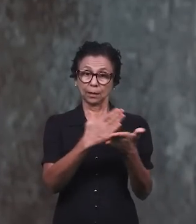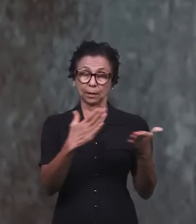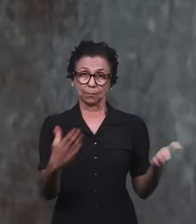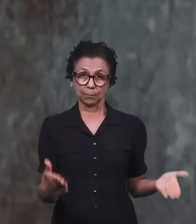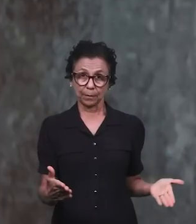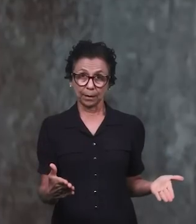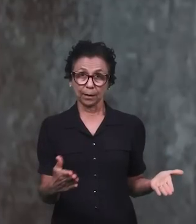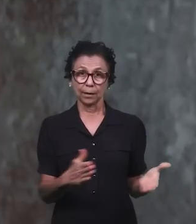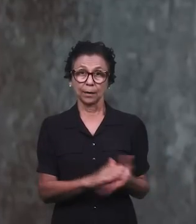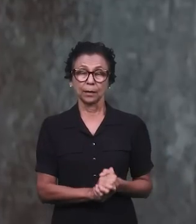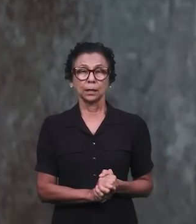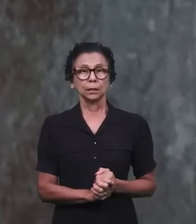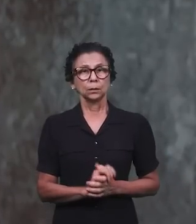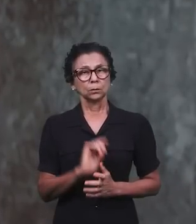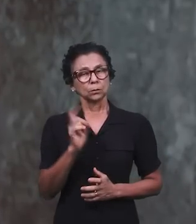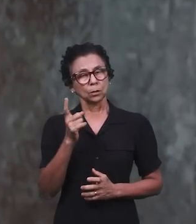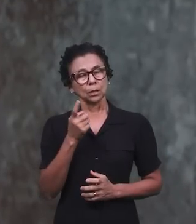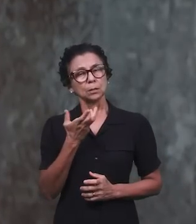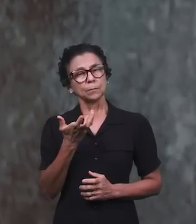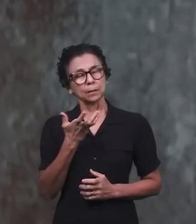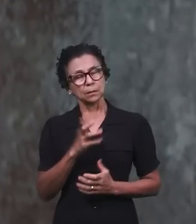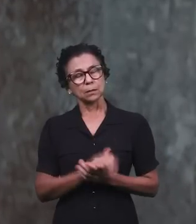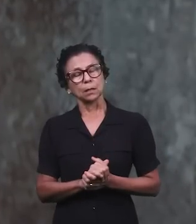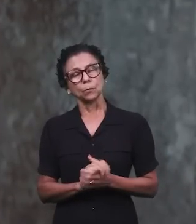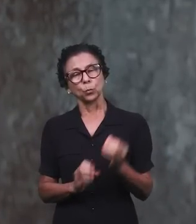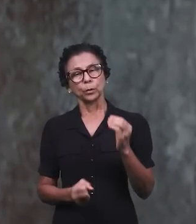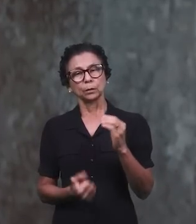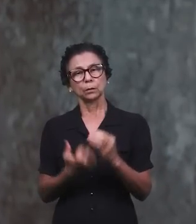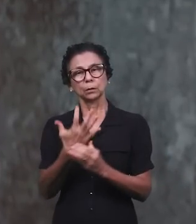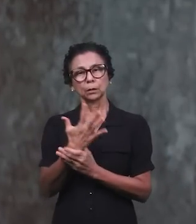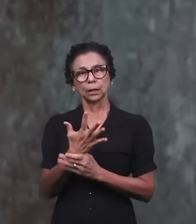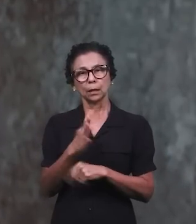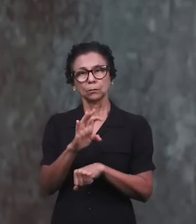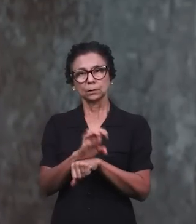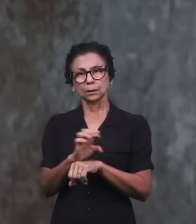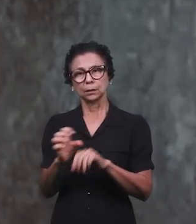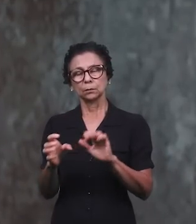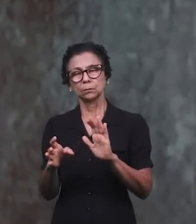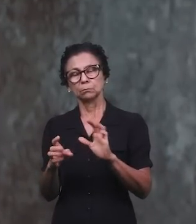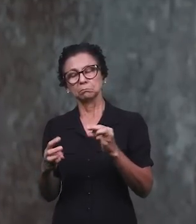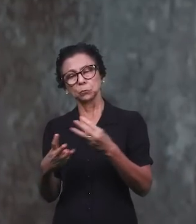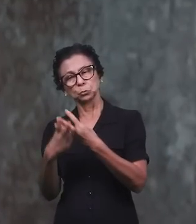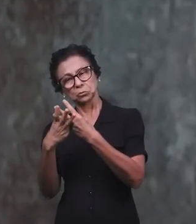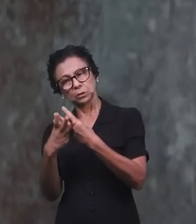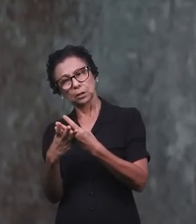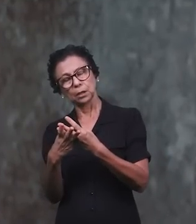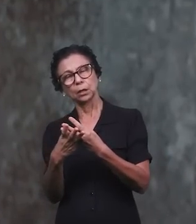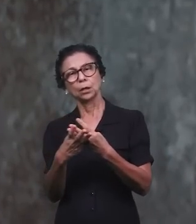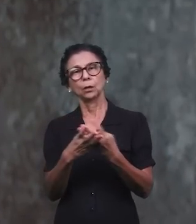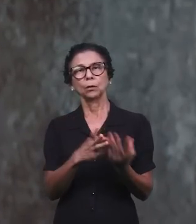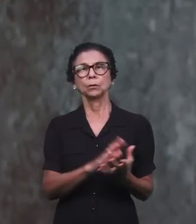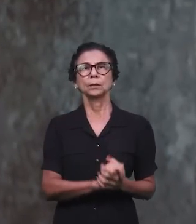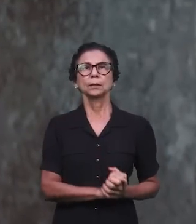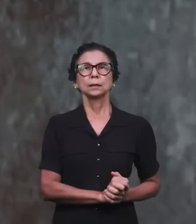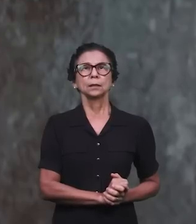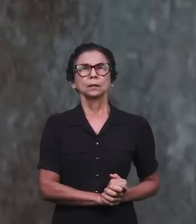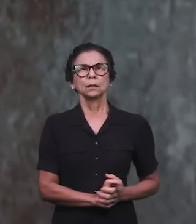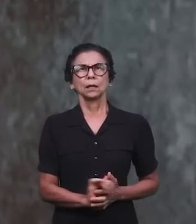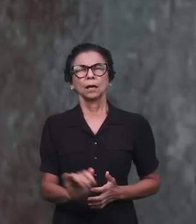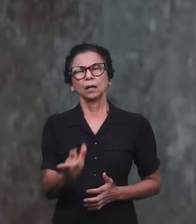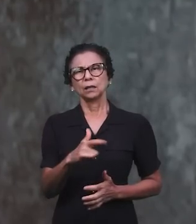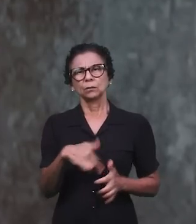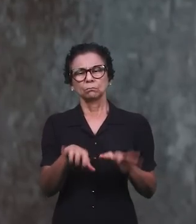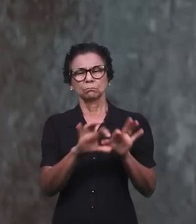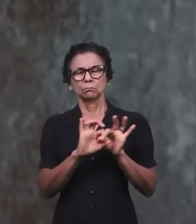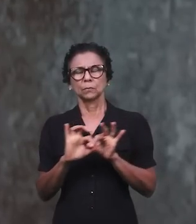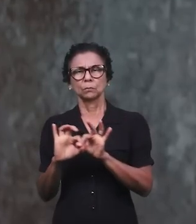a pretensão de criar um Estado judeu nessa região. E a Primeira Guerra Mundial termina, é criada a Liga das Nações, que é uma espécie de